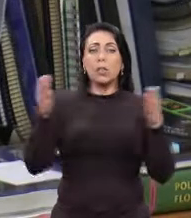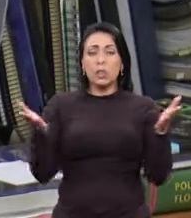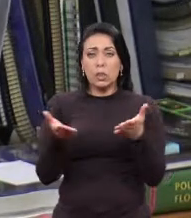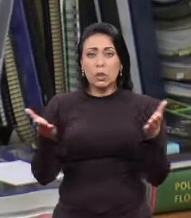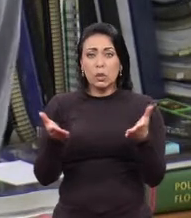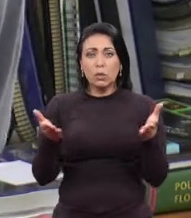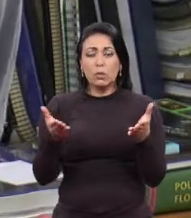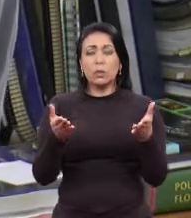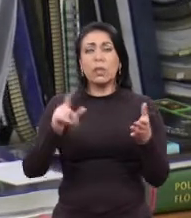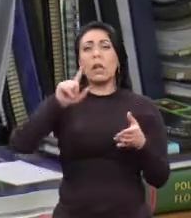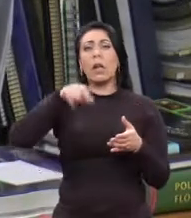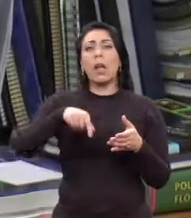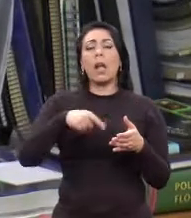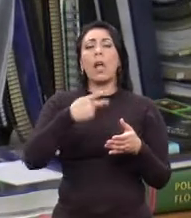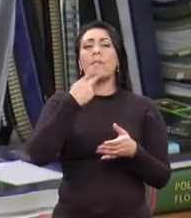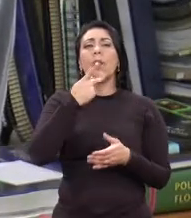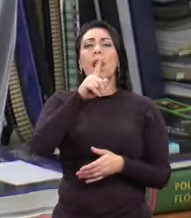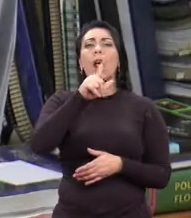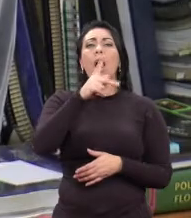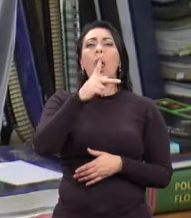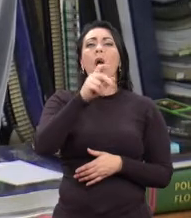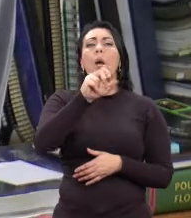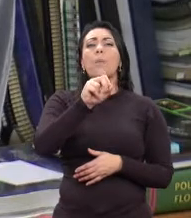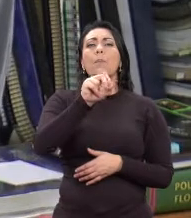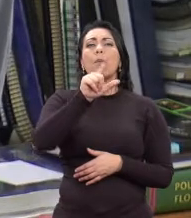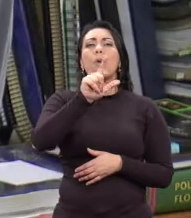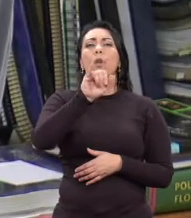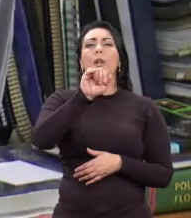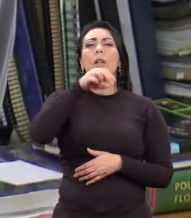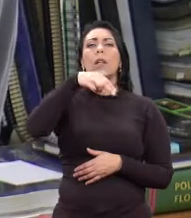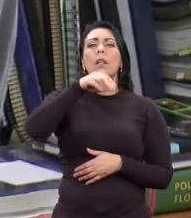dica de hoje é sobre polinizadores.